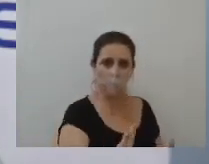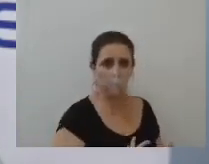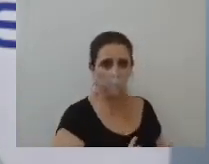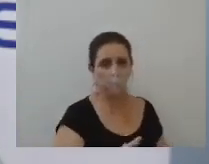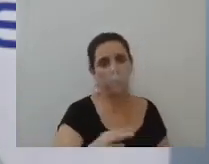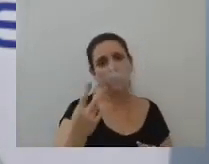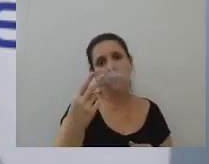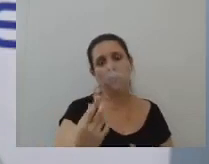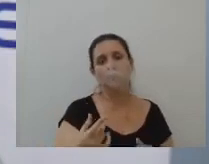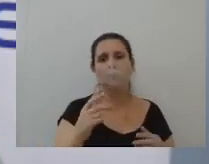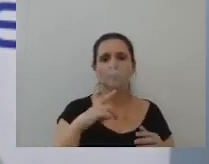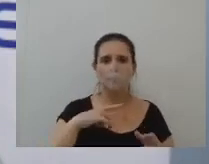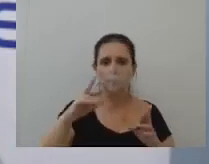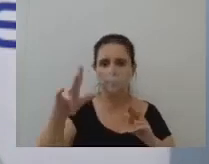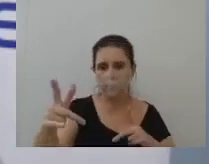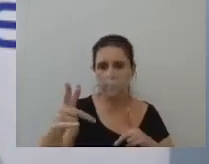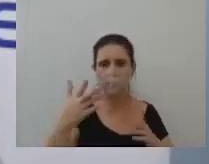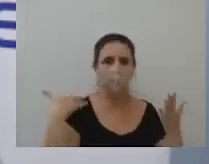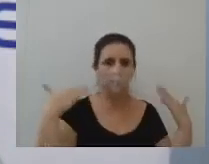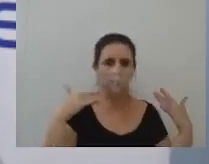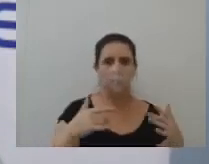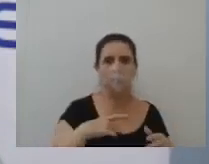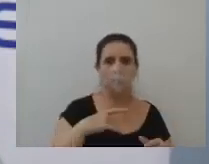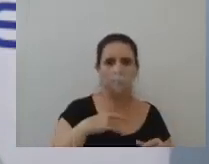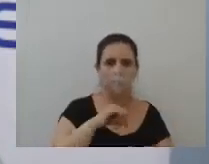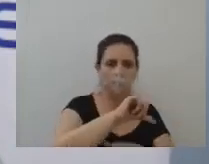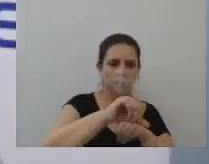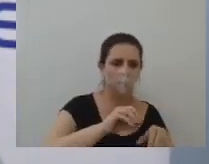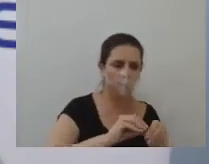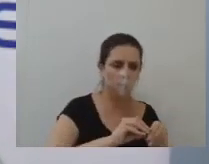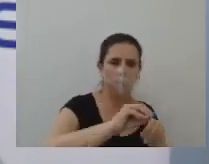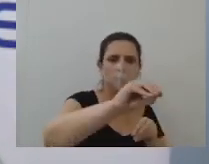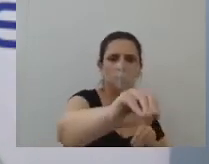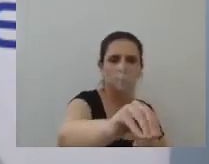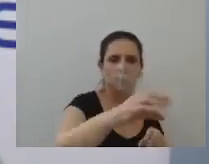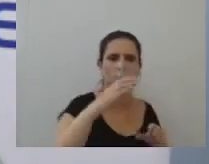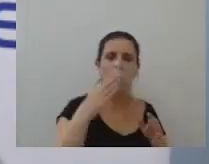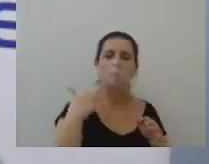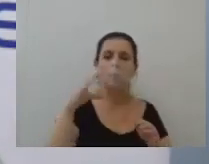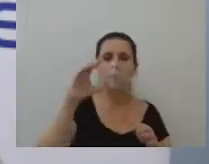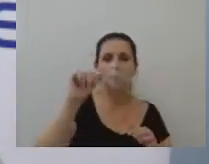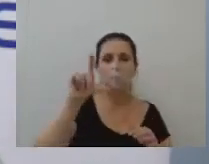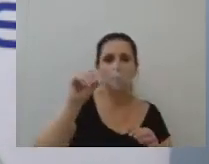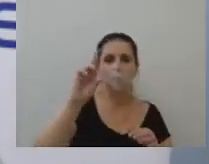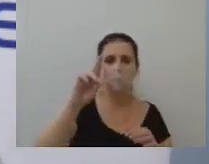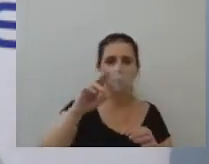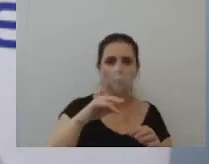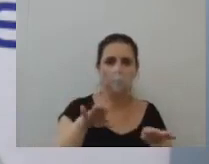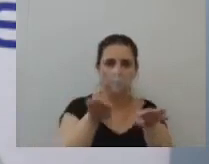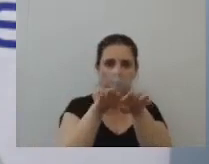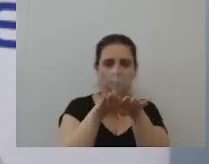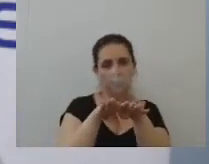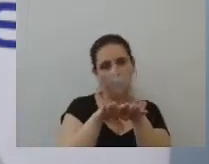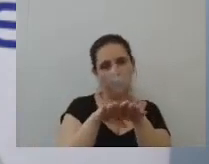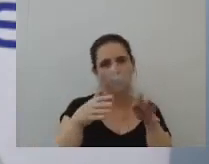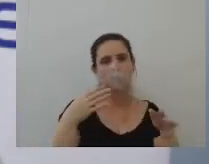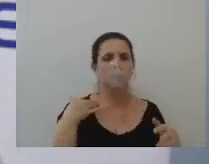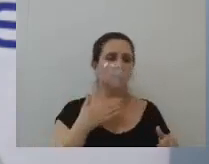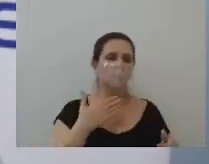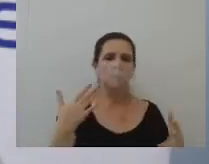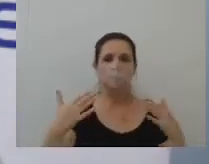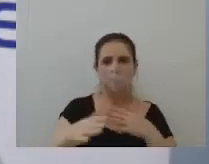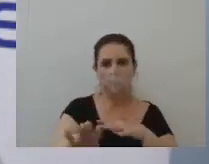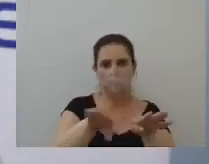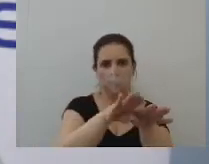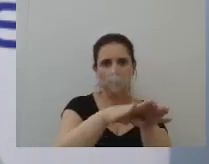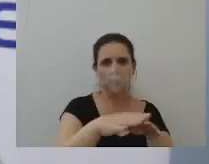vai existir um fluxo de energia chamado calor, tentando estabilizar essas temperaturas. E quando estabilizar, o